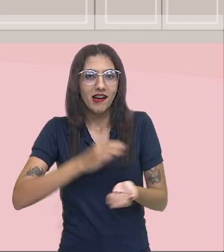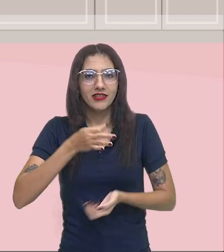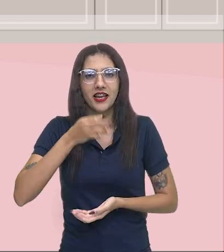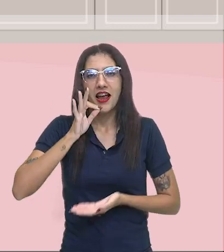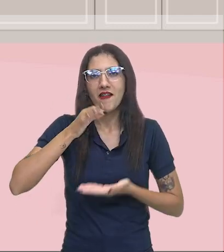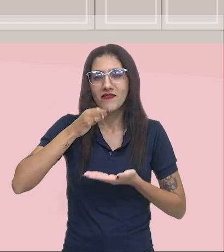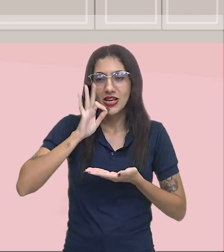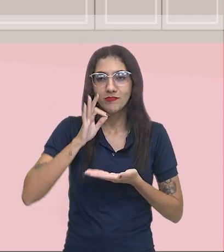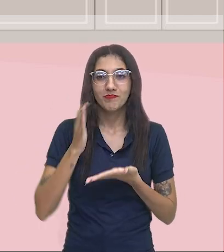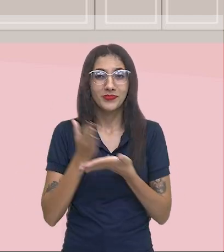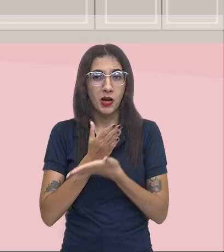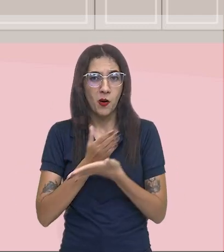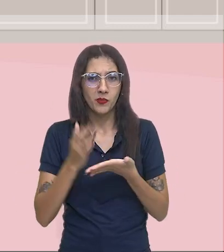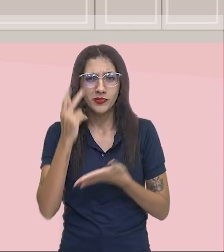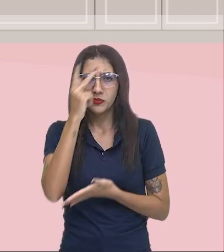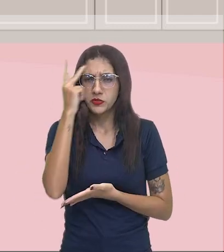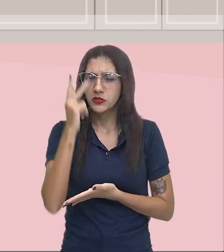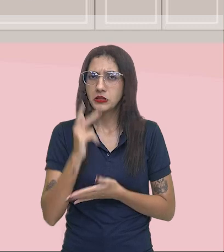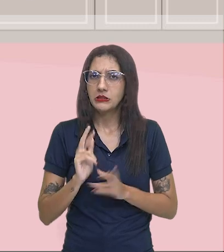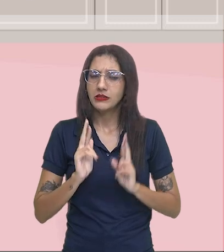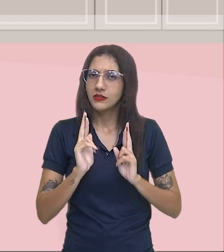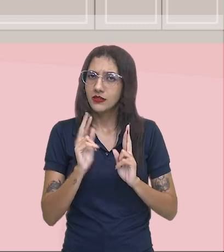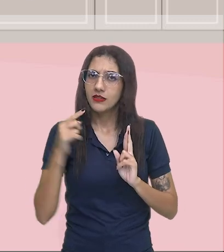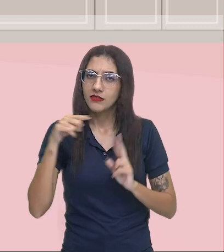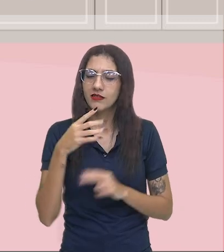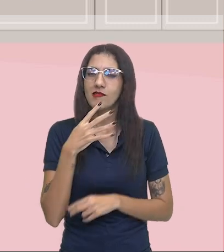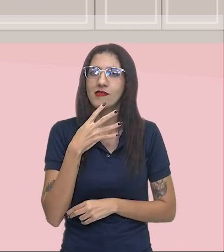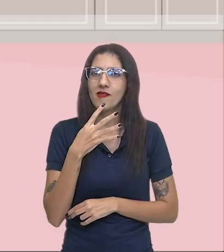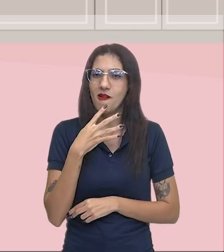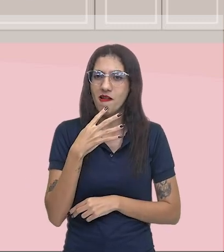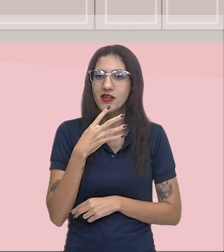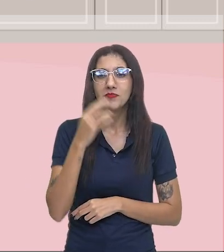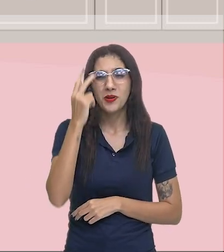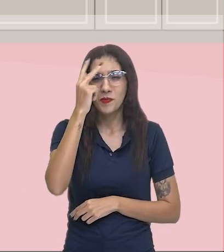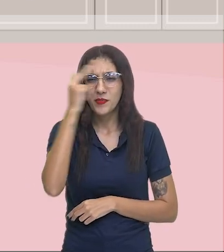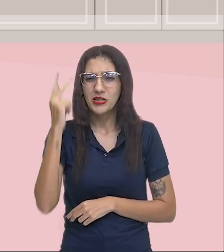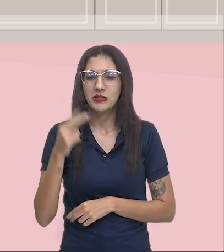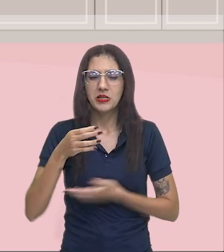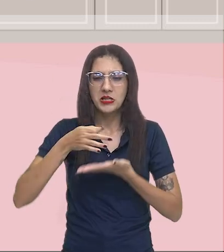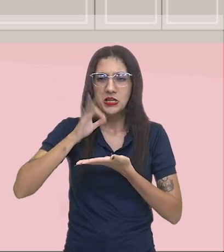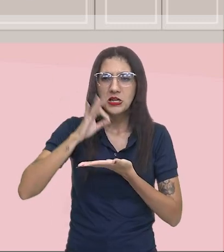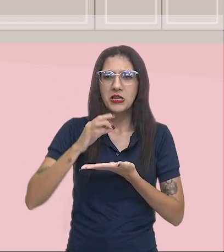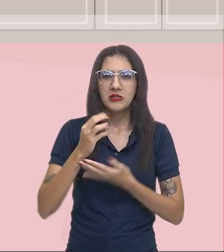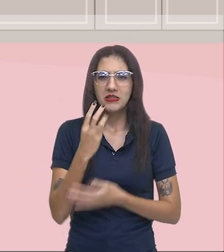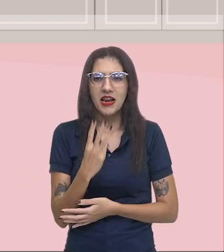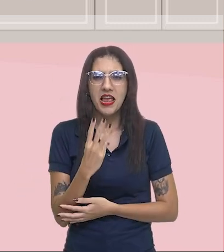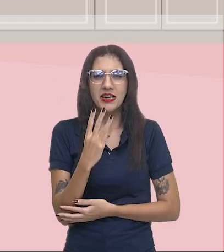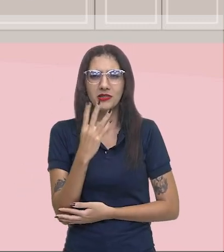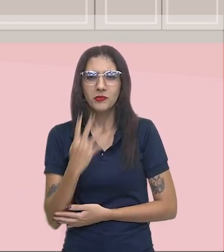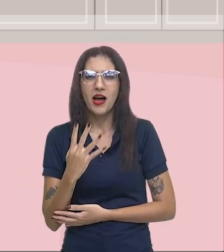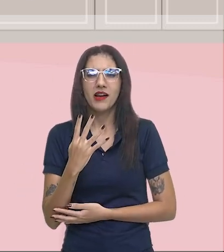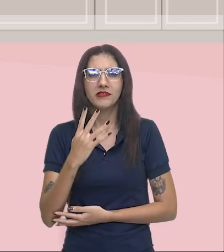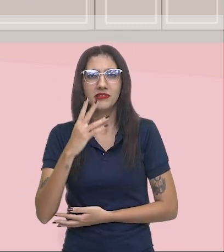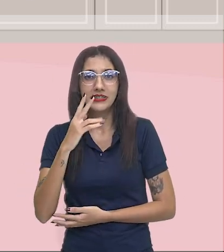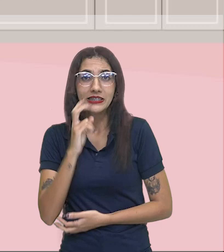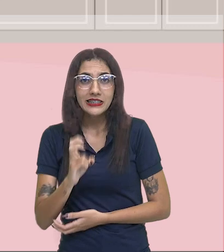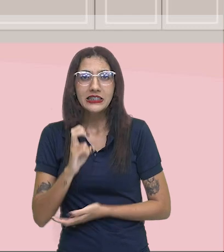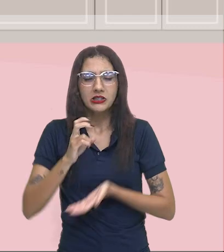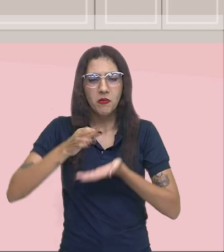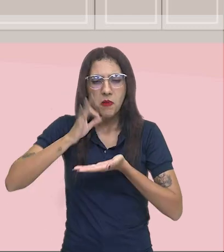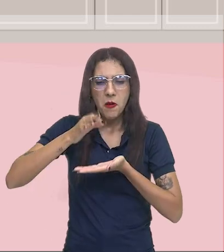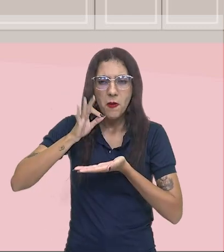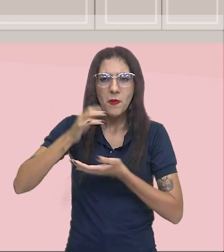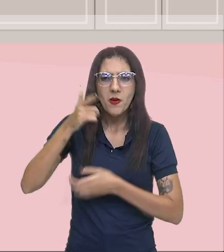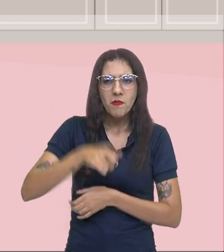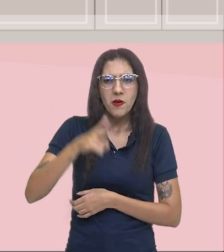tem pessoas aí, tenho certeza que você conhece alguém, que toma 3, 4, 5, toda hora está tomando um cafezinho.